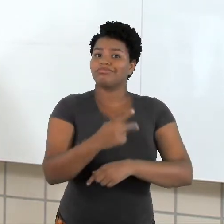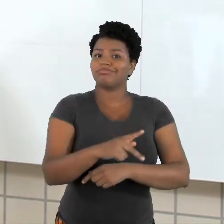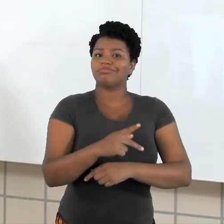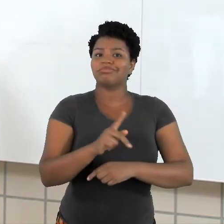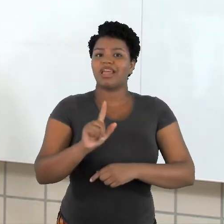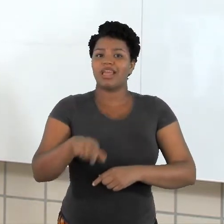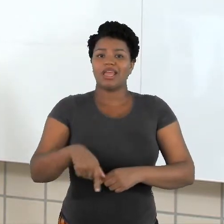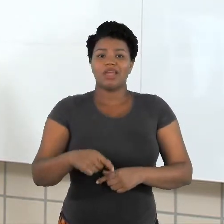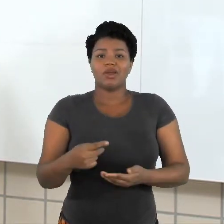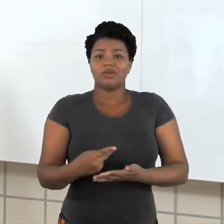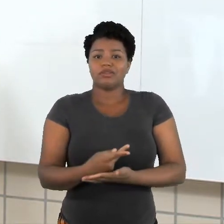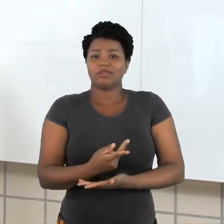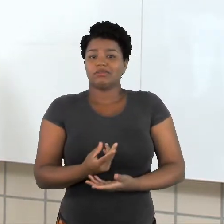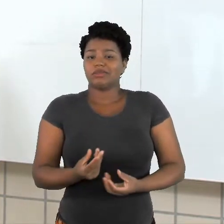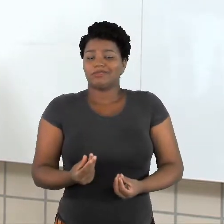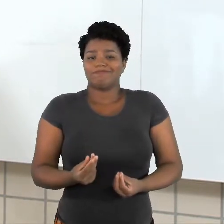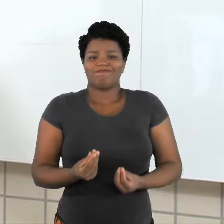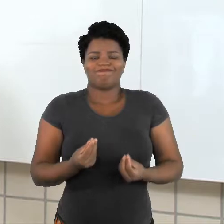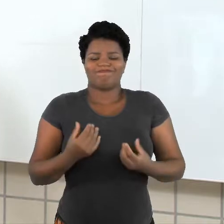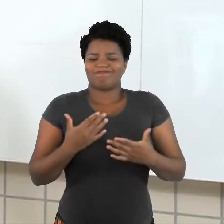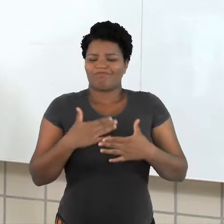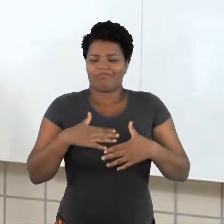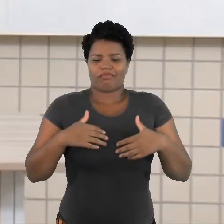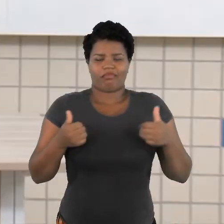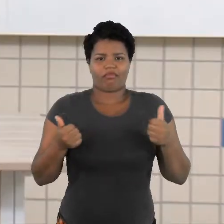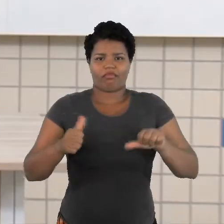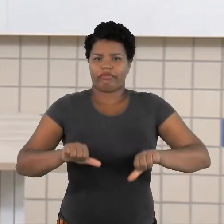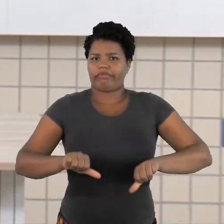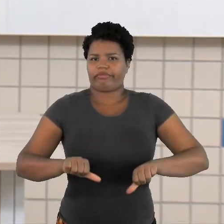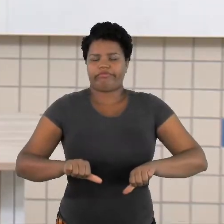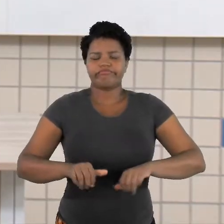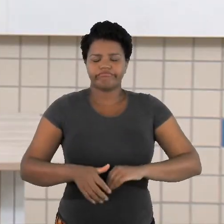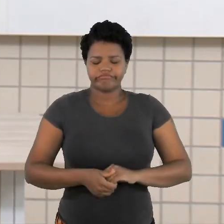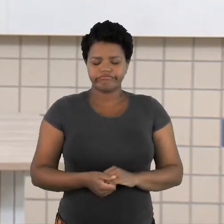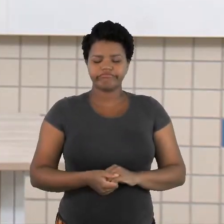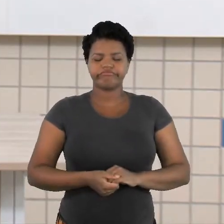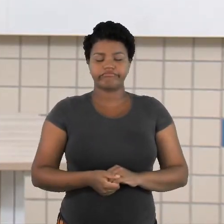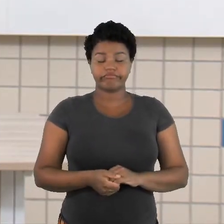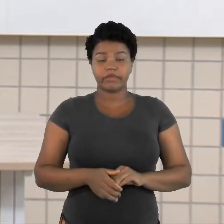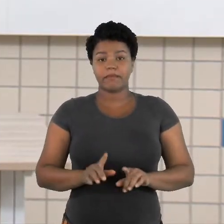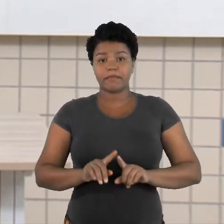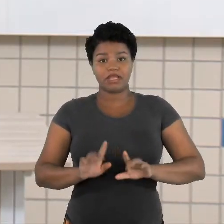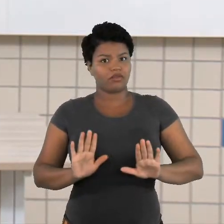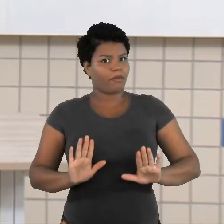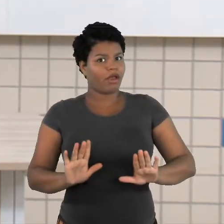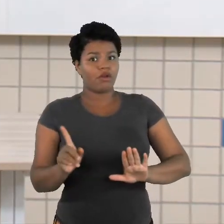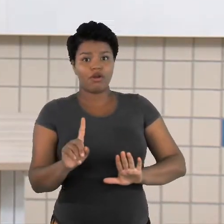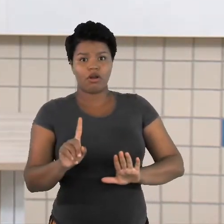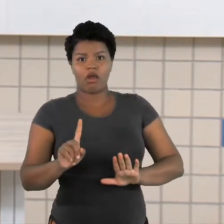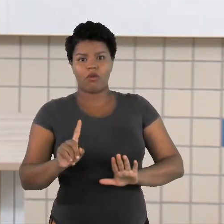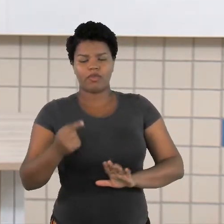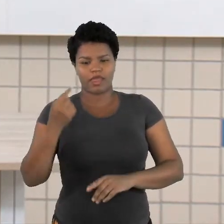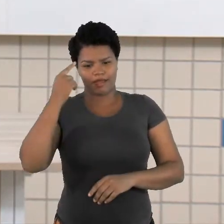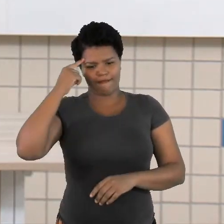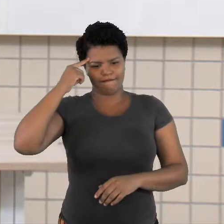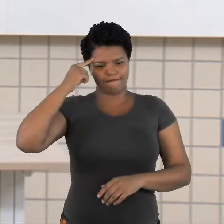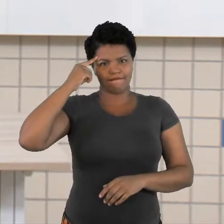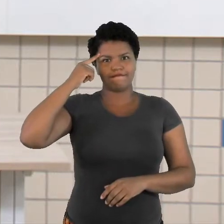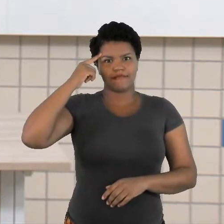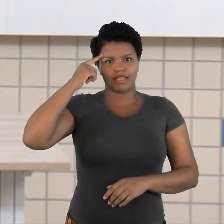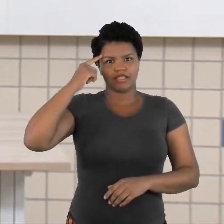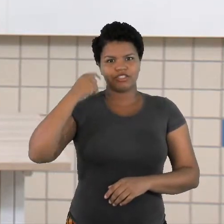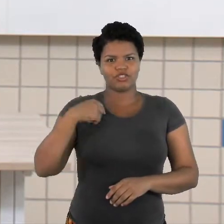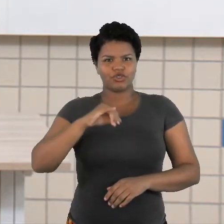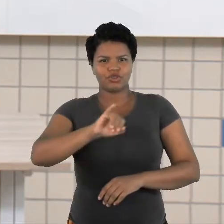situação extremamente desagradável. Mas não para por aí. Na intenção de justificar, de